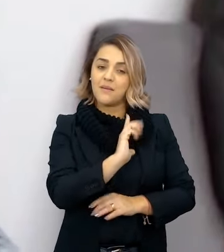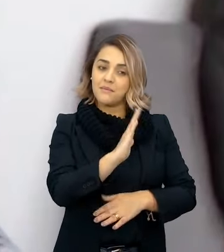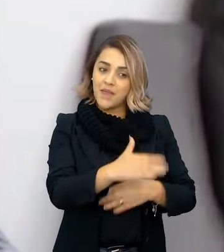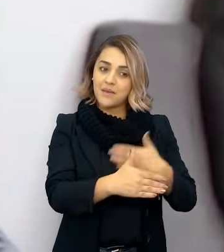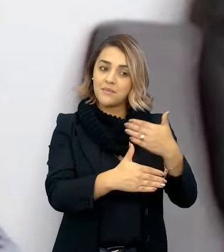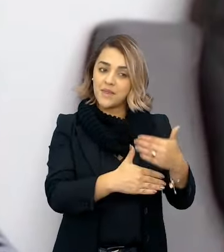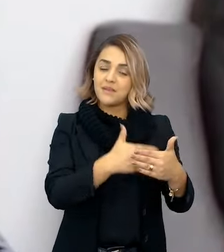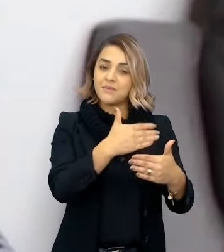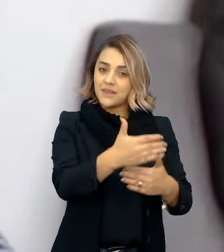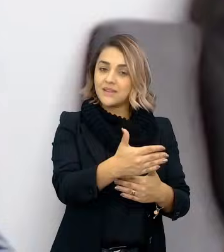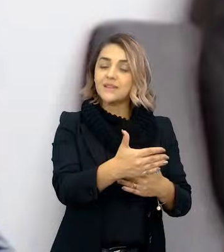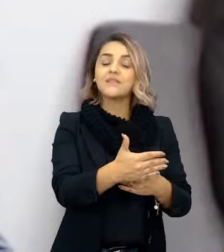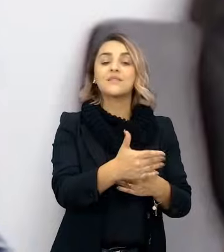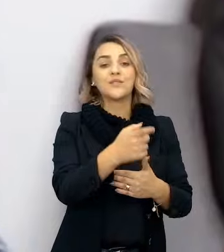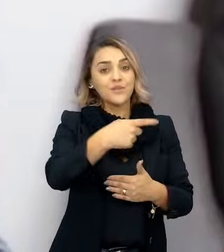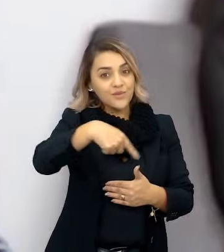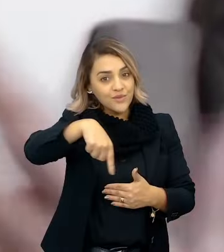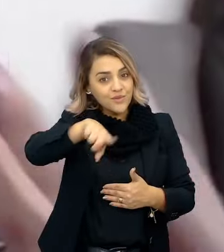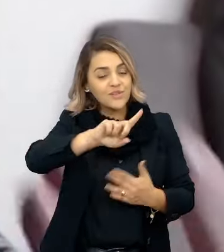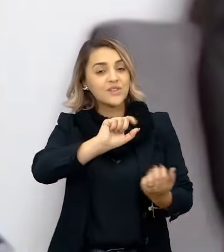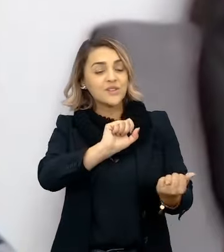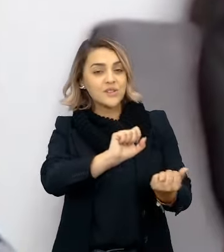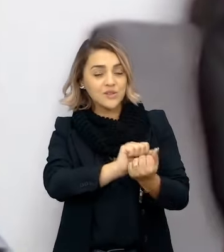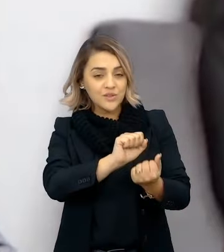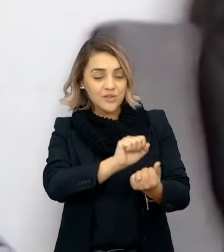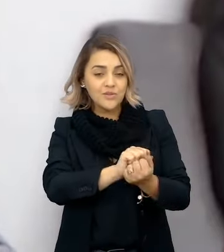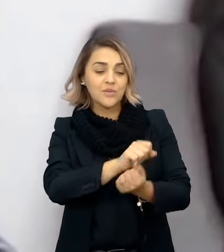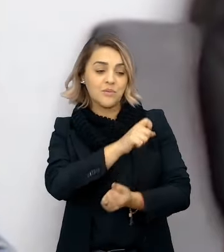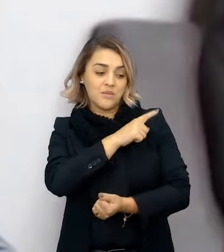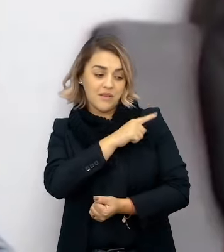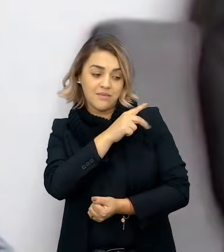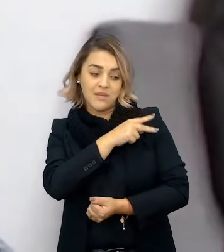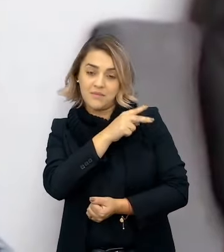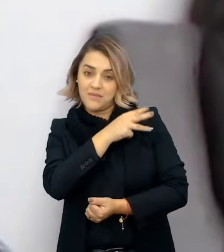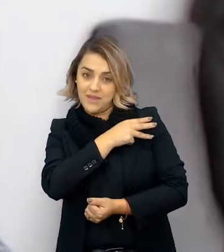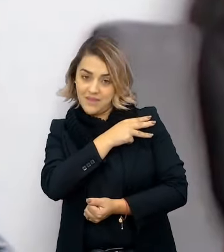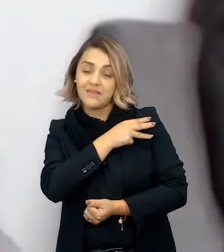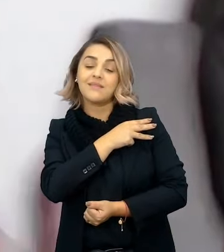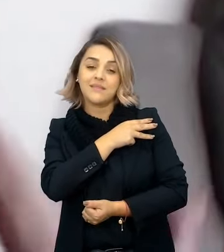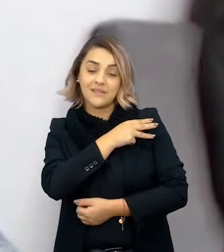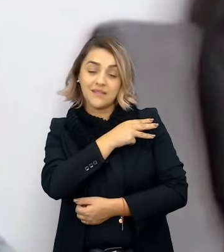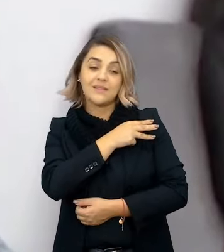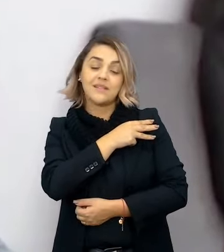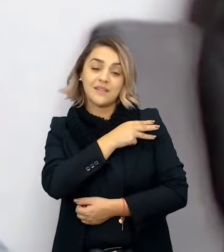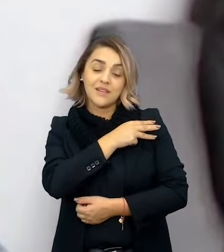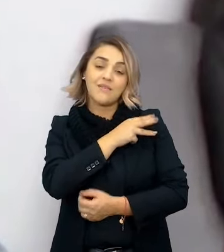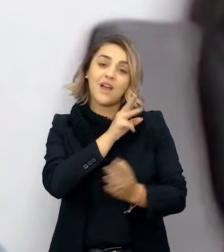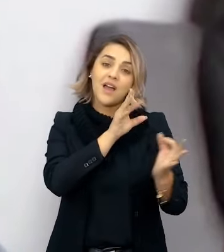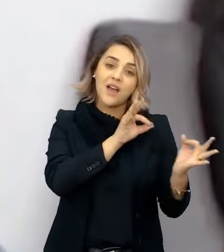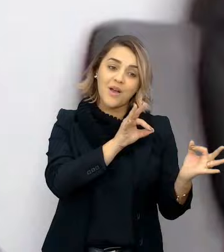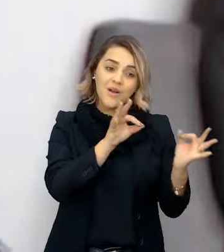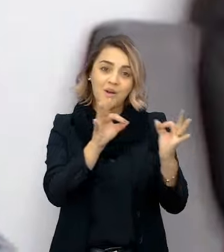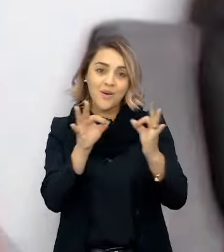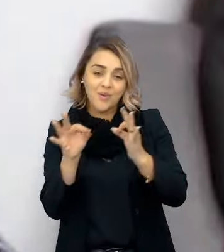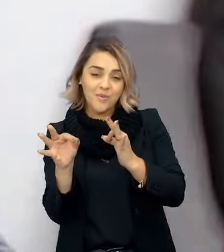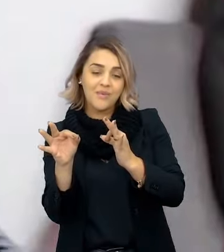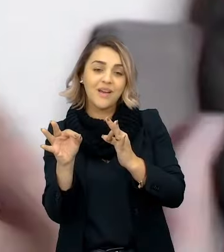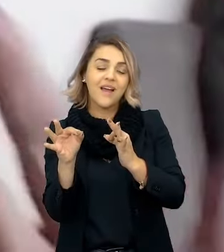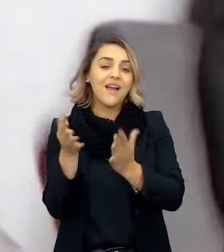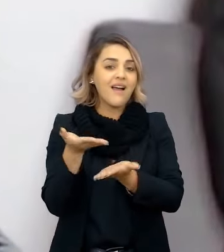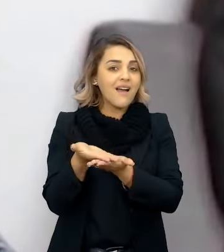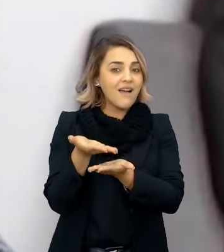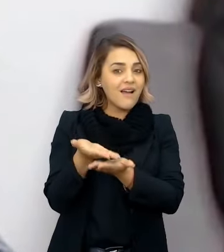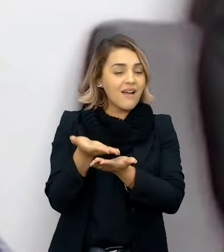que vocês, junto com os pares da primeira, da segunda e da terceira série, assistem as gravações e depois